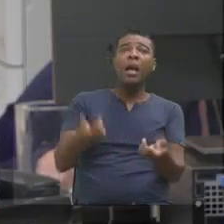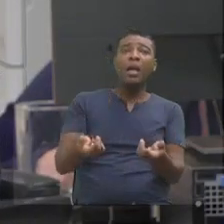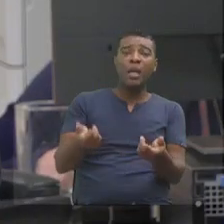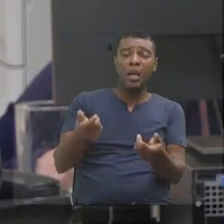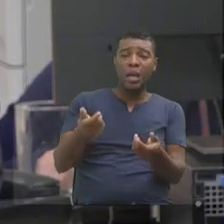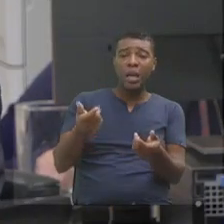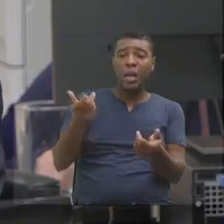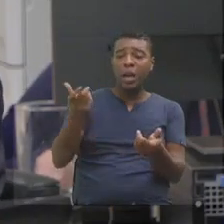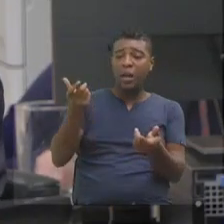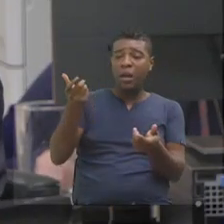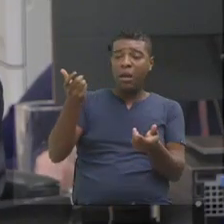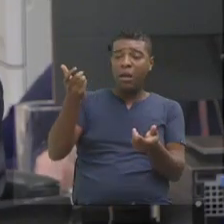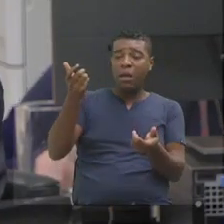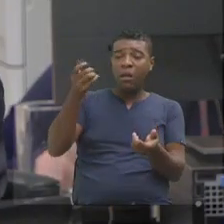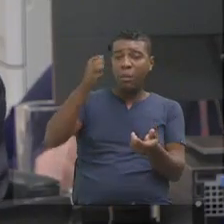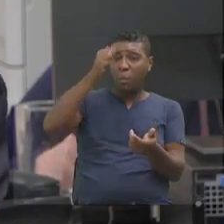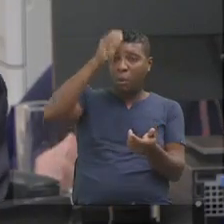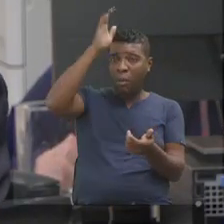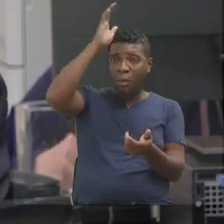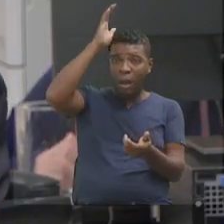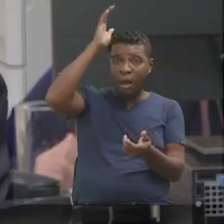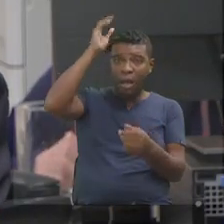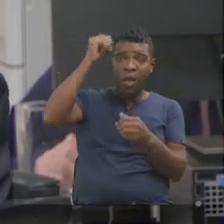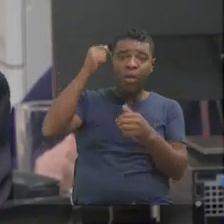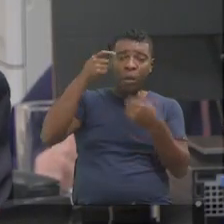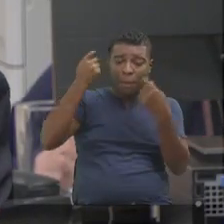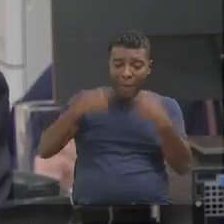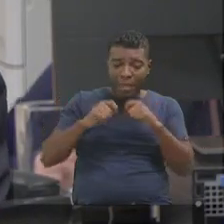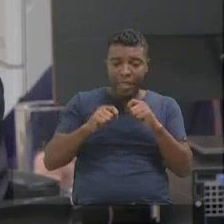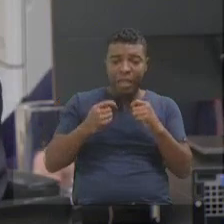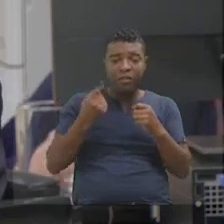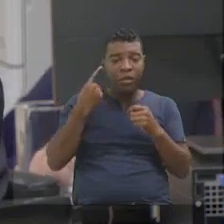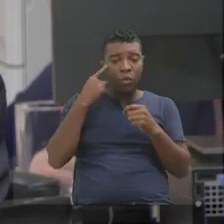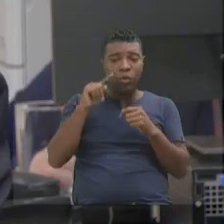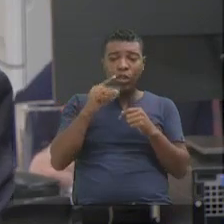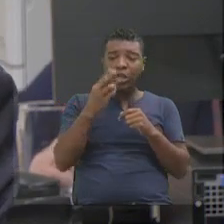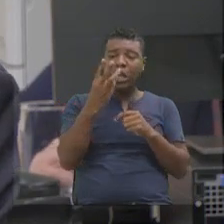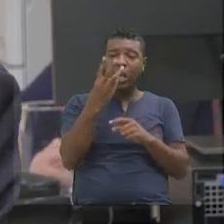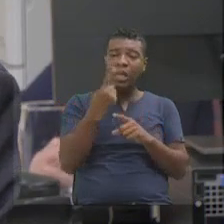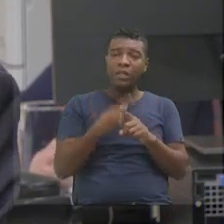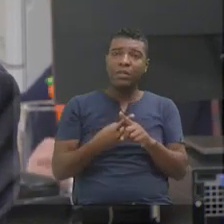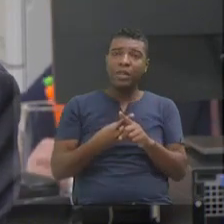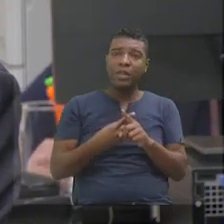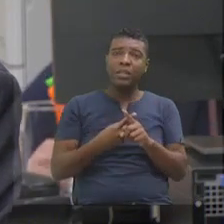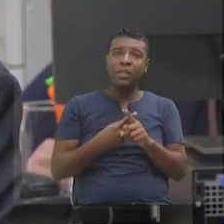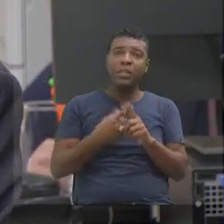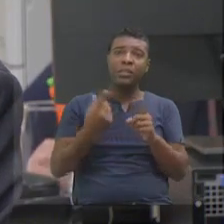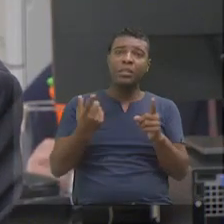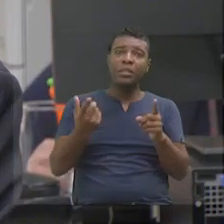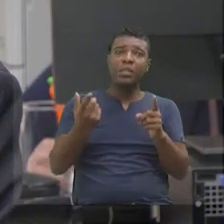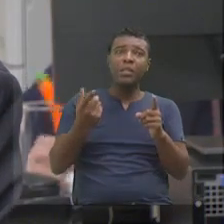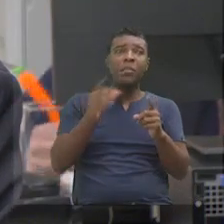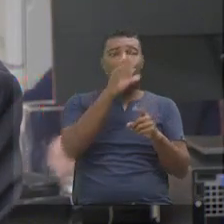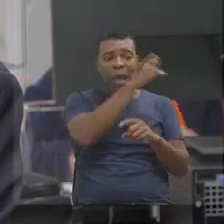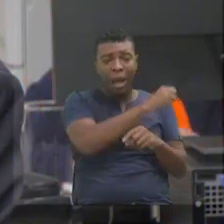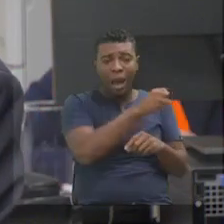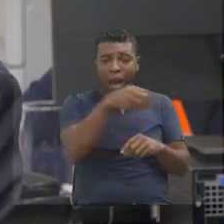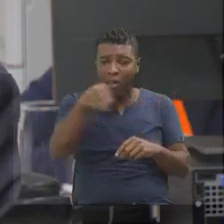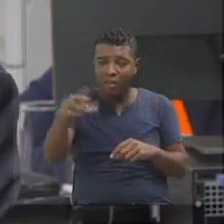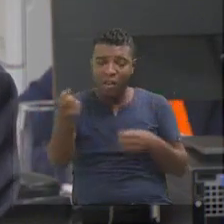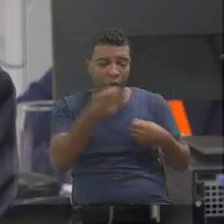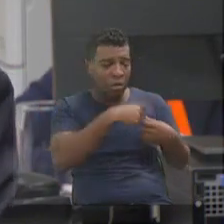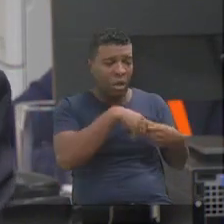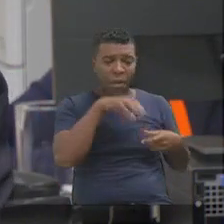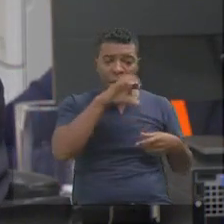ao dia de helicóptero e nós temos um polo no Baixaki joia que a cidade de Almenara que já